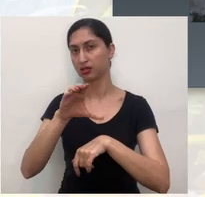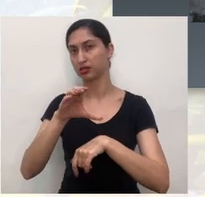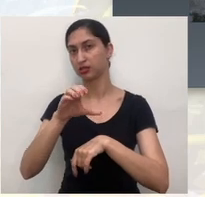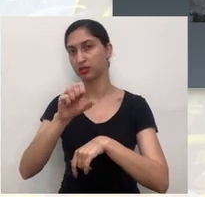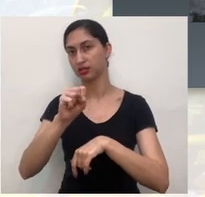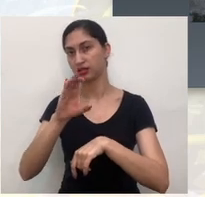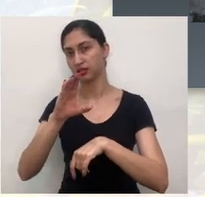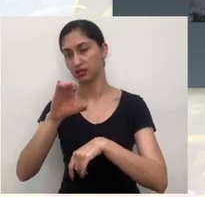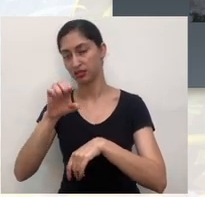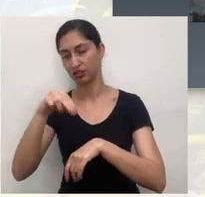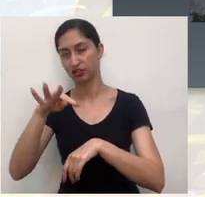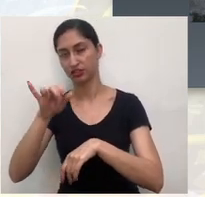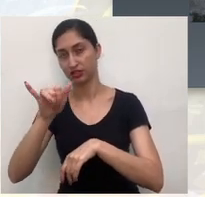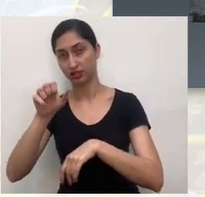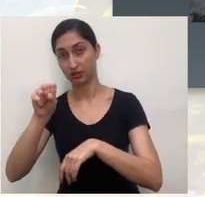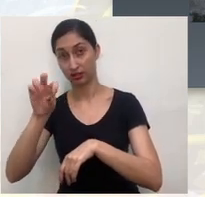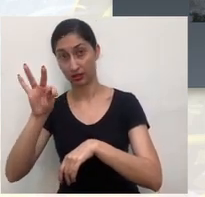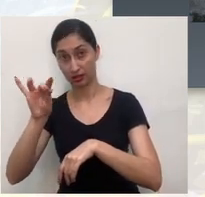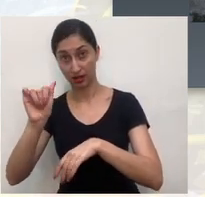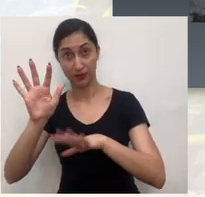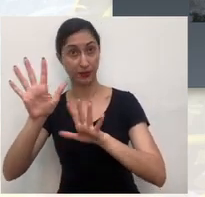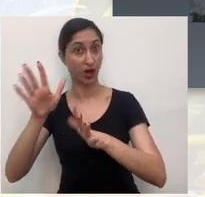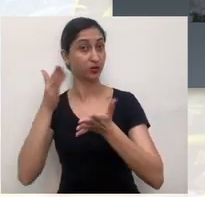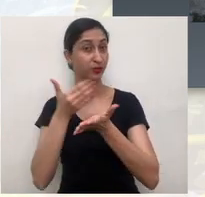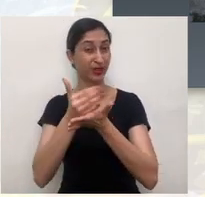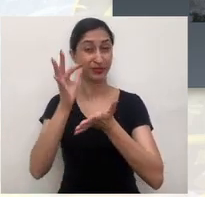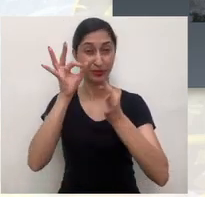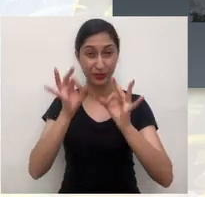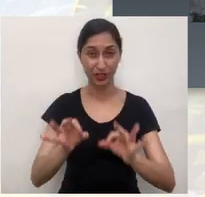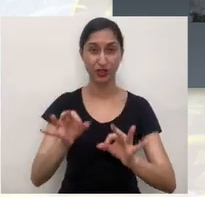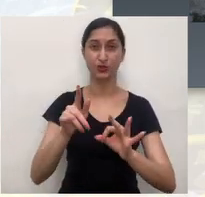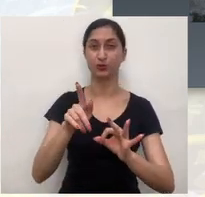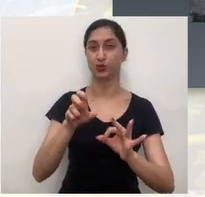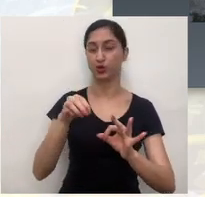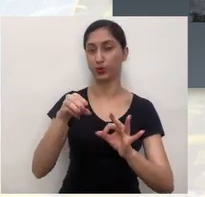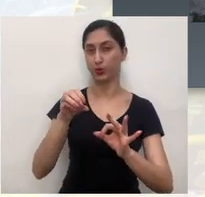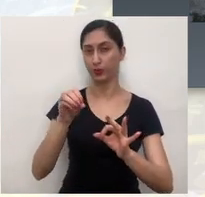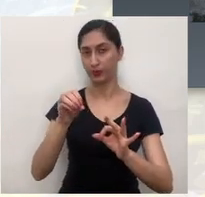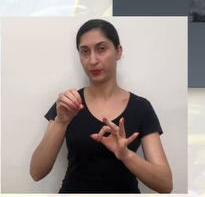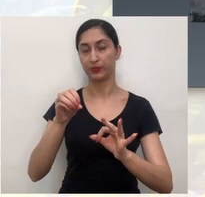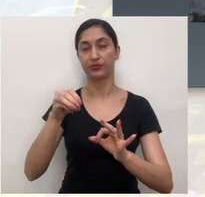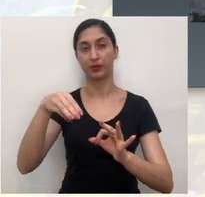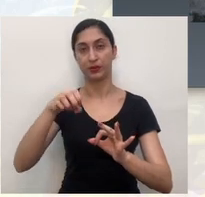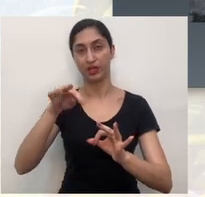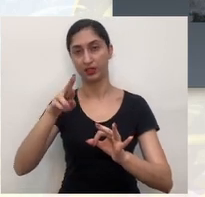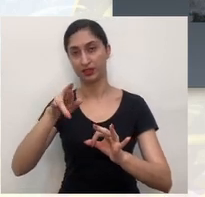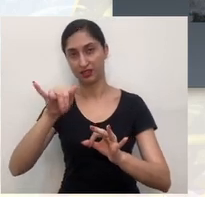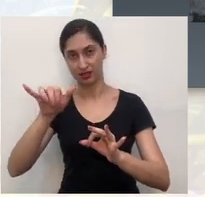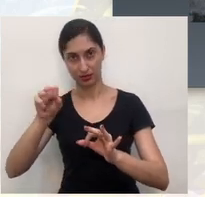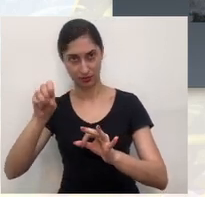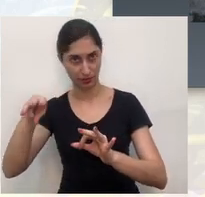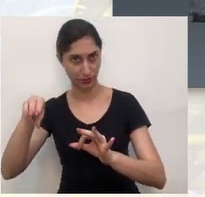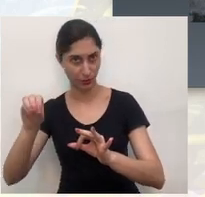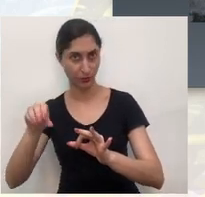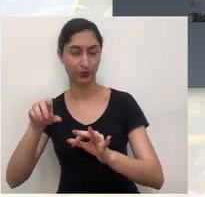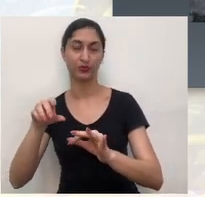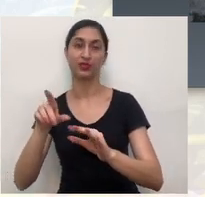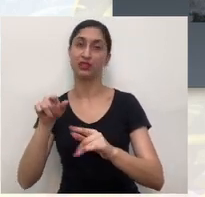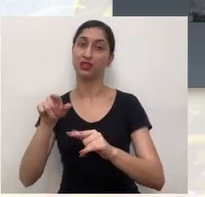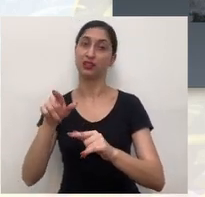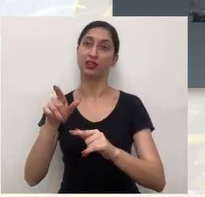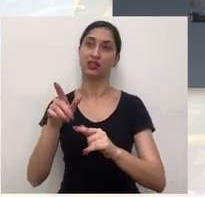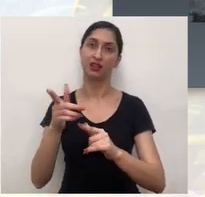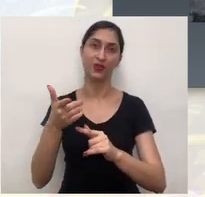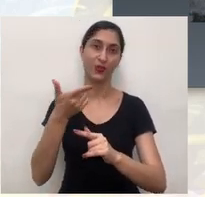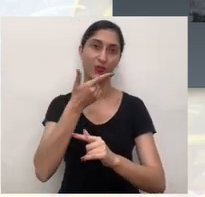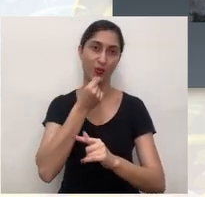auge da sofisticação geométrica no barroco francês. Então, aqui ele repete. O Burle Marx falava uma coisa